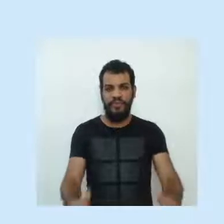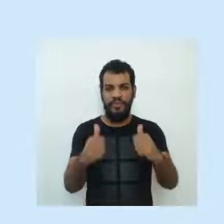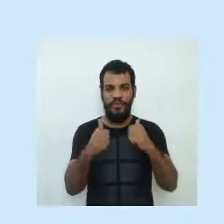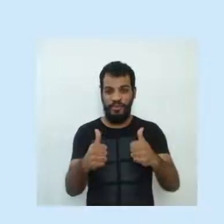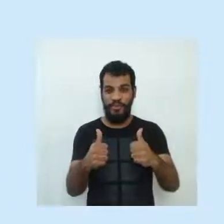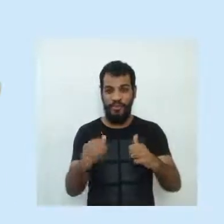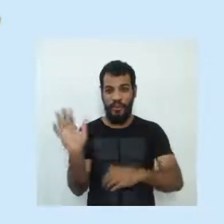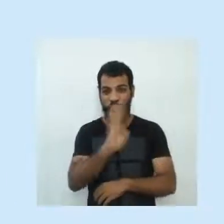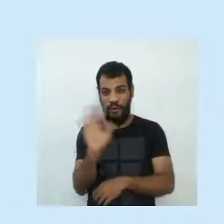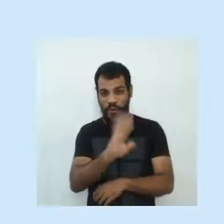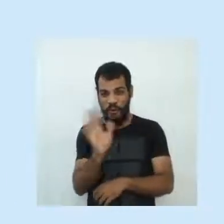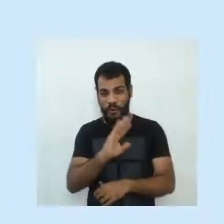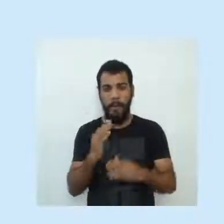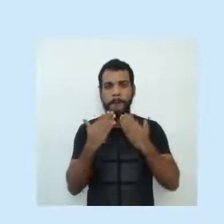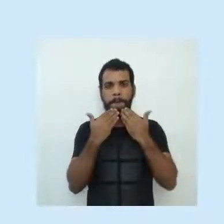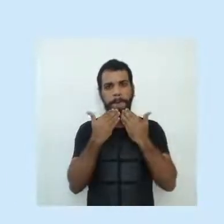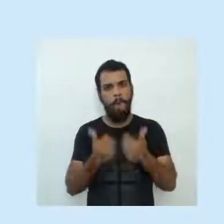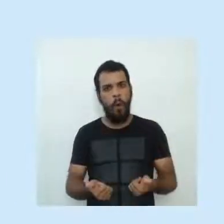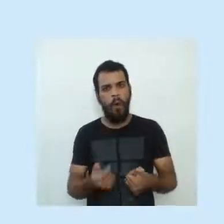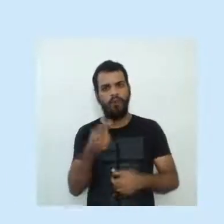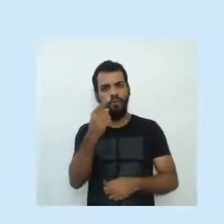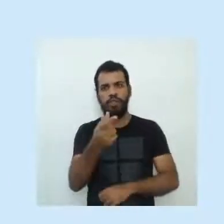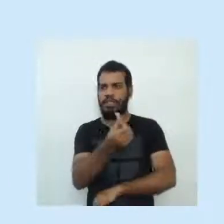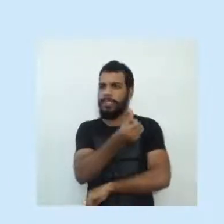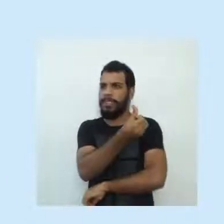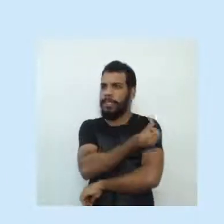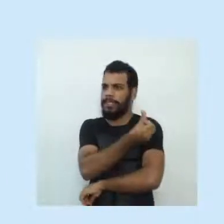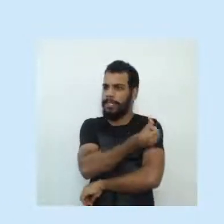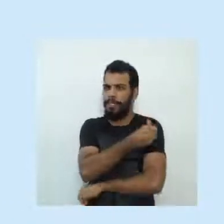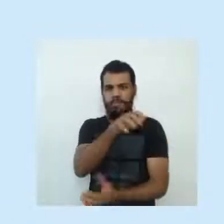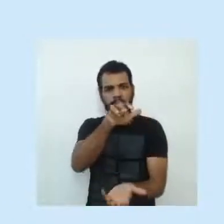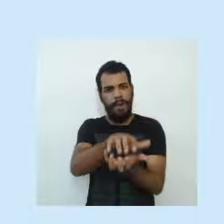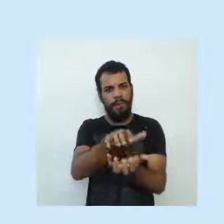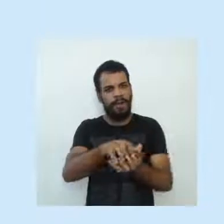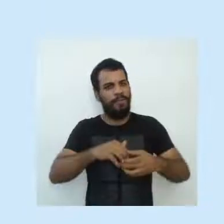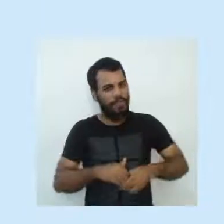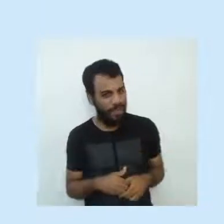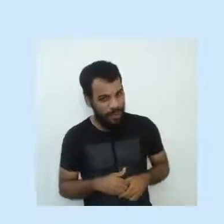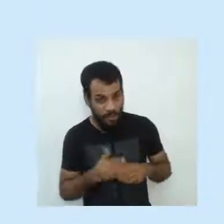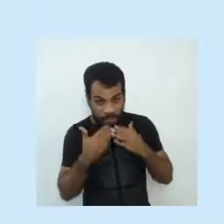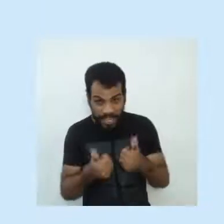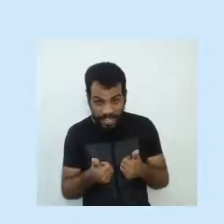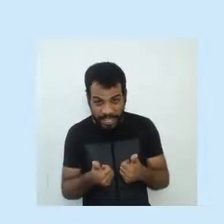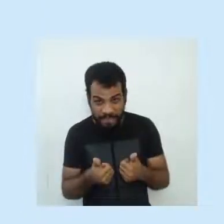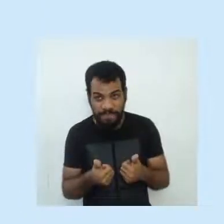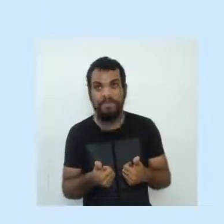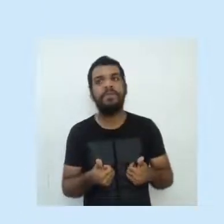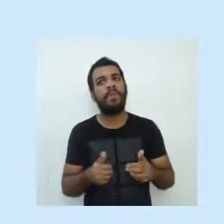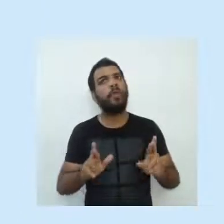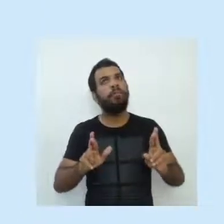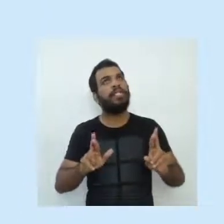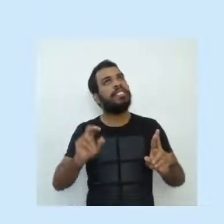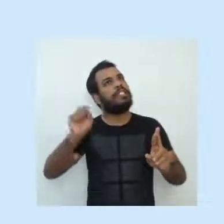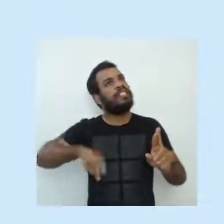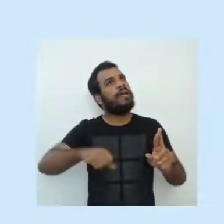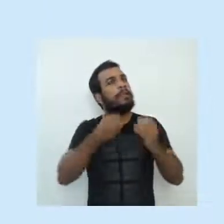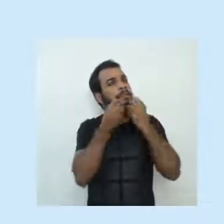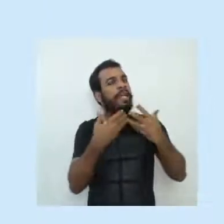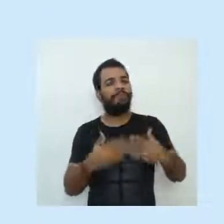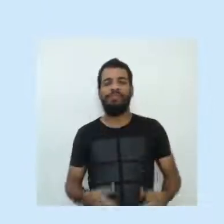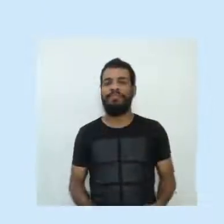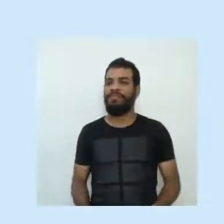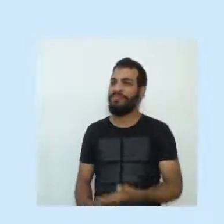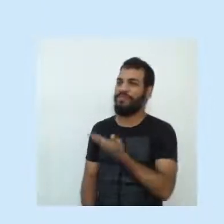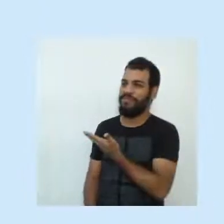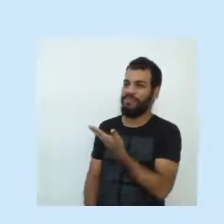Olá, aluna! Olá, aluno do 6º ano do estado de Pernambuco. Tudo bem com vocês? Eu espero que sim. Eu sou a